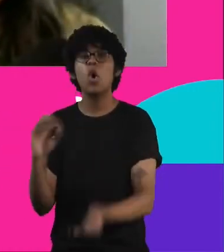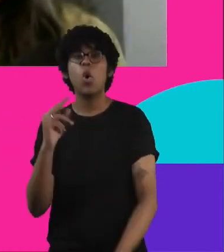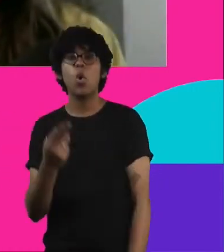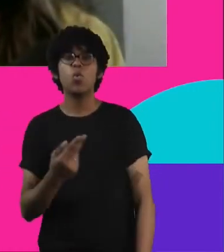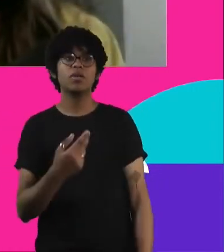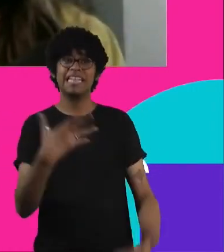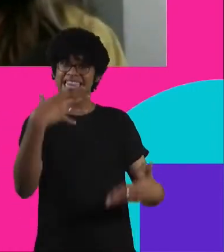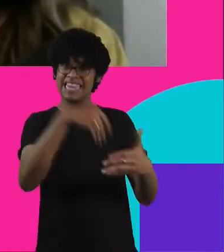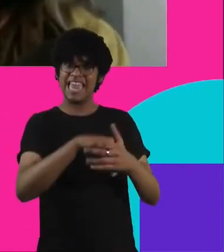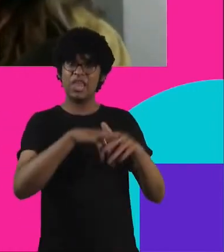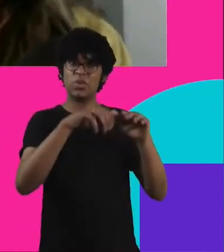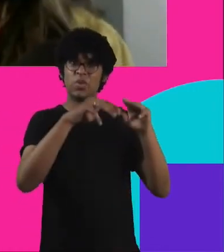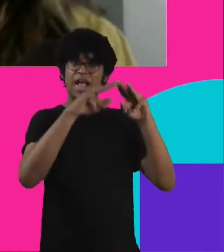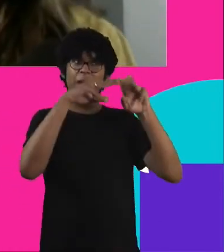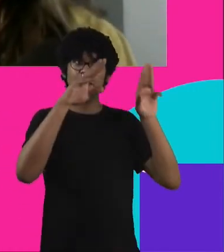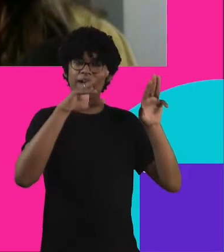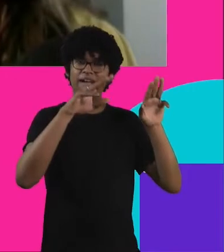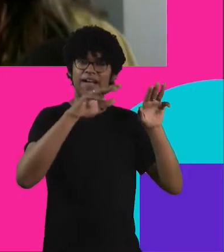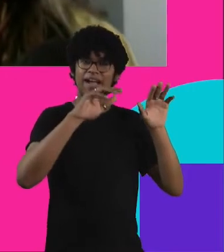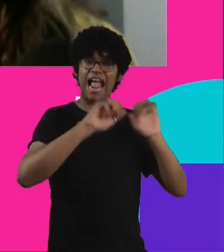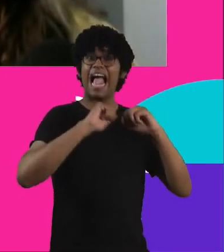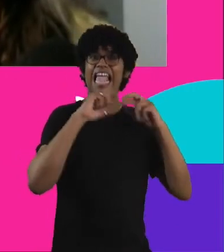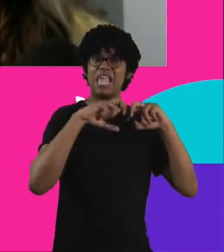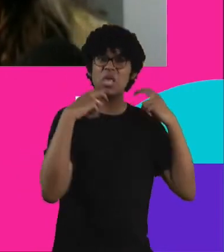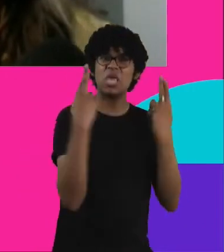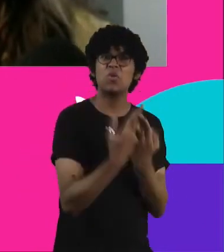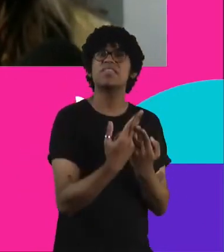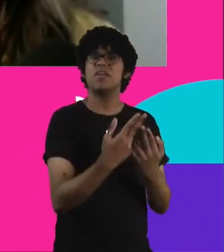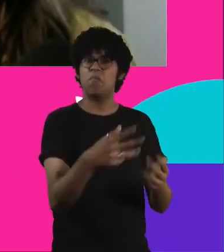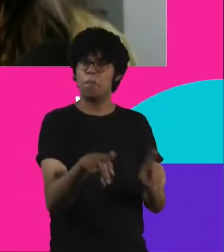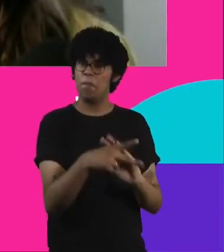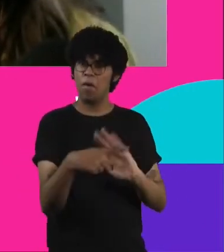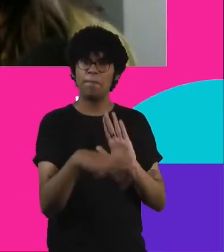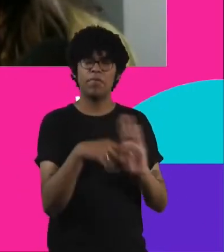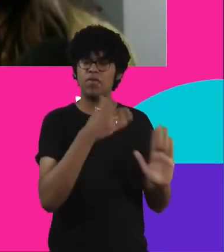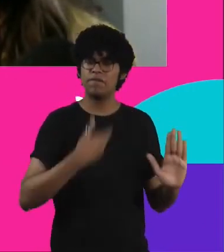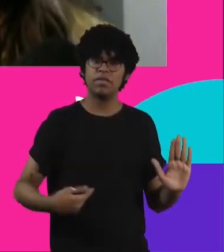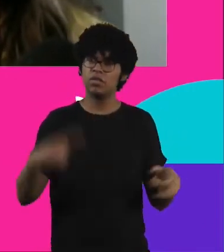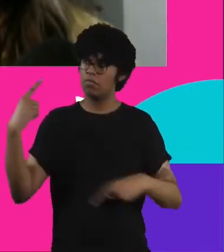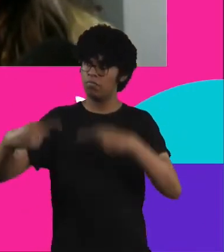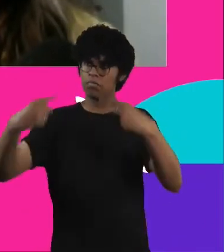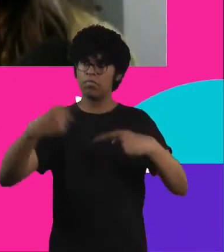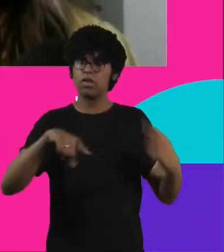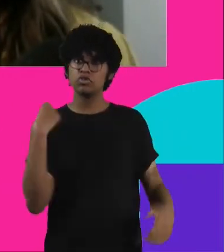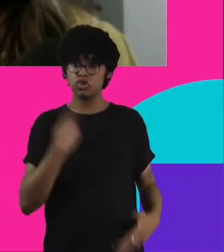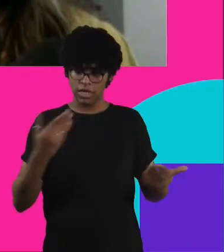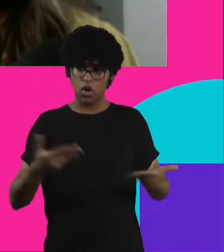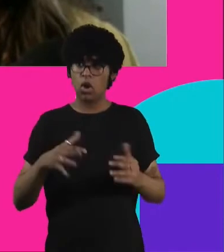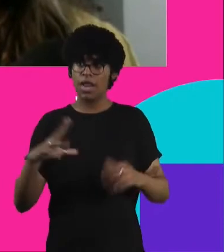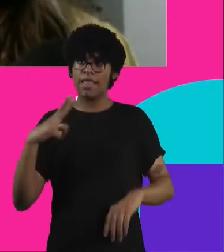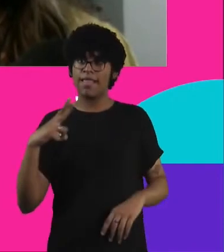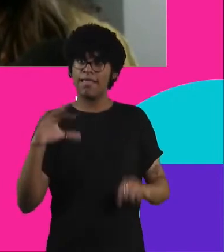em assembleias legislativas. Eu vislumbro cada vez mais debate. A gente nunca falou tanto de privacidade, proteção de dados e